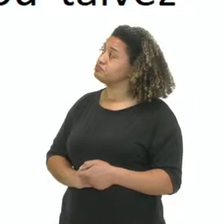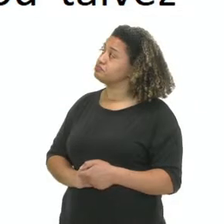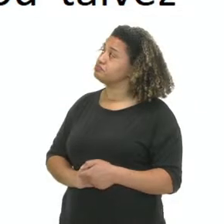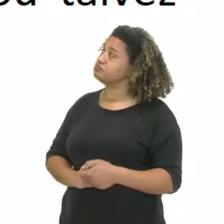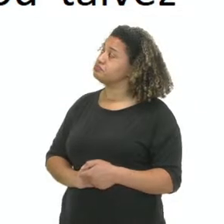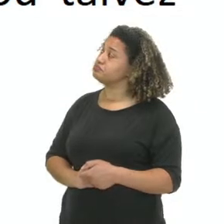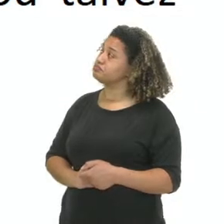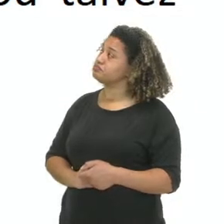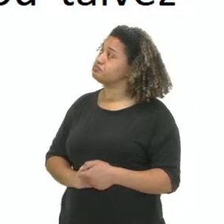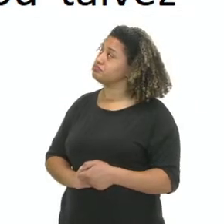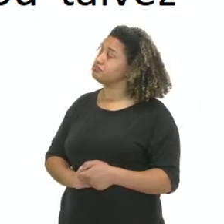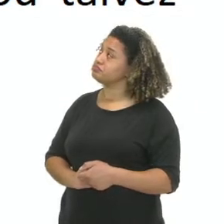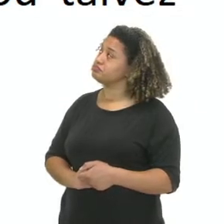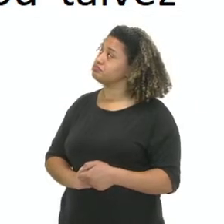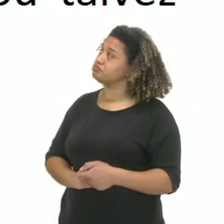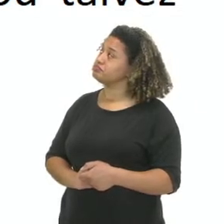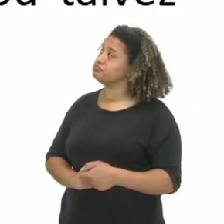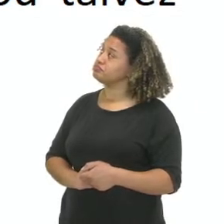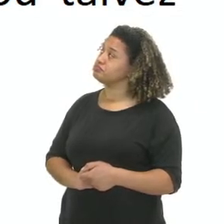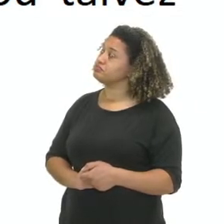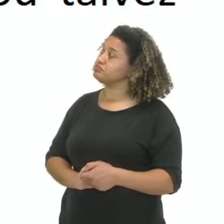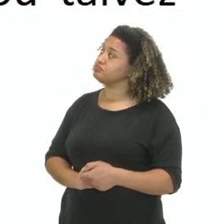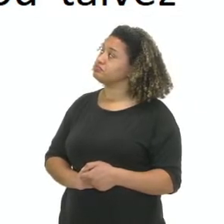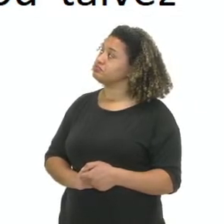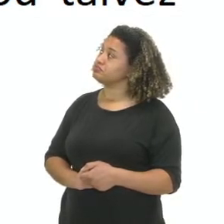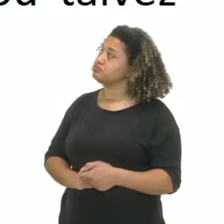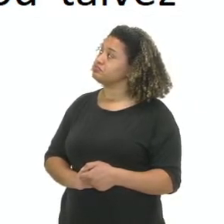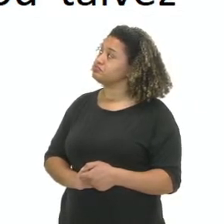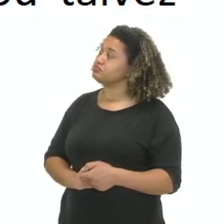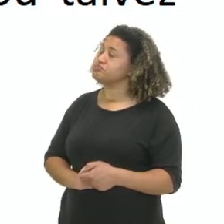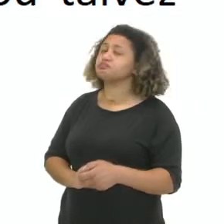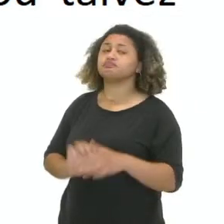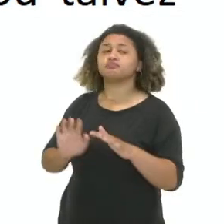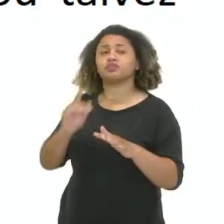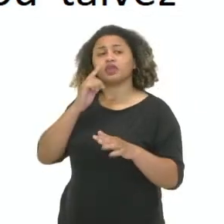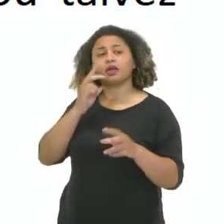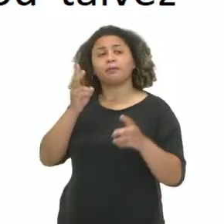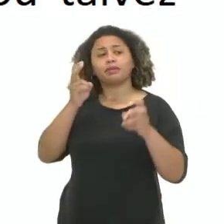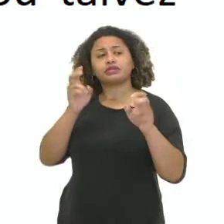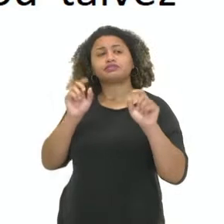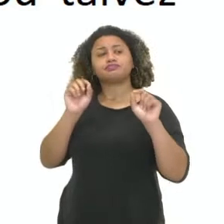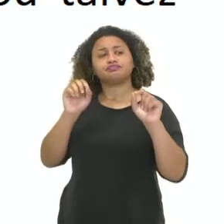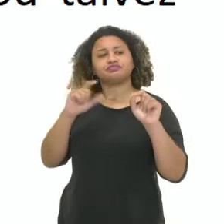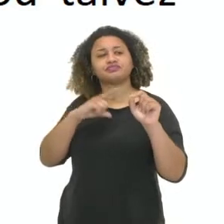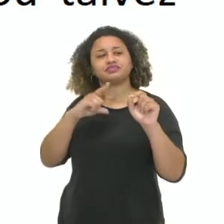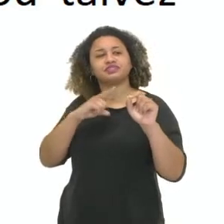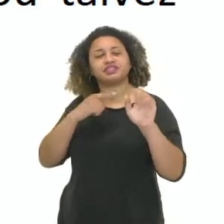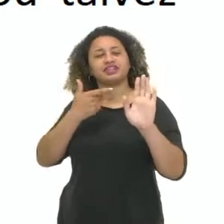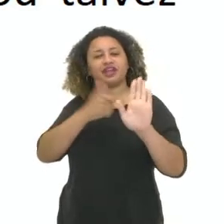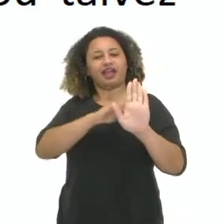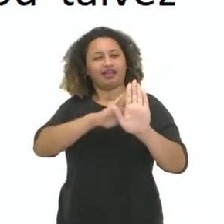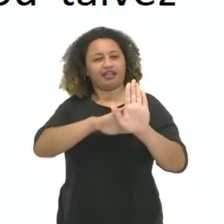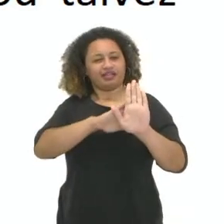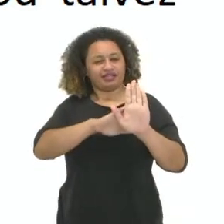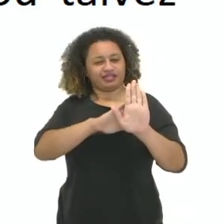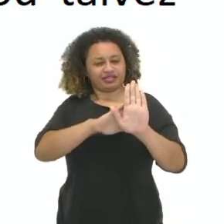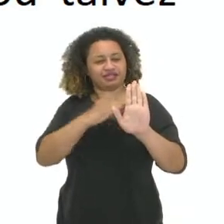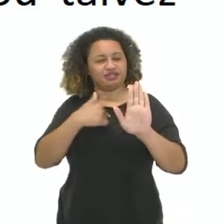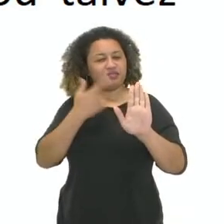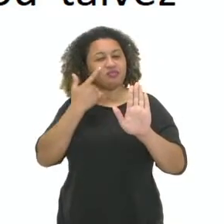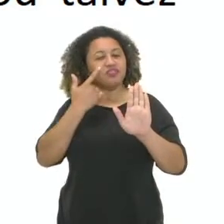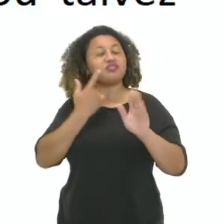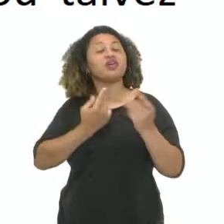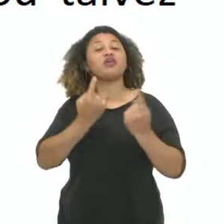com saudosa lembrança estas memórias póstumas. Perceba aqui a ironia, né? De tantas pessoas que